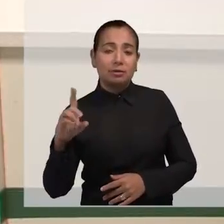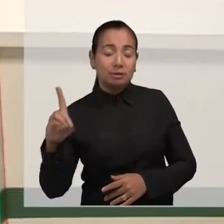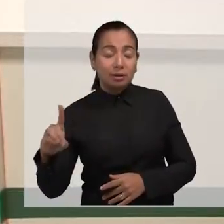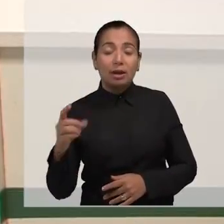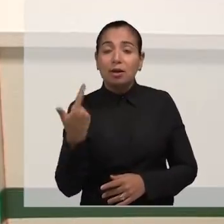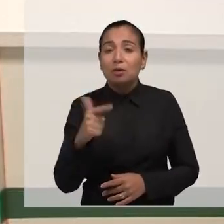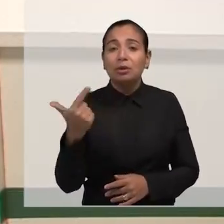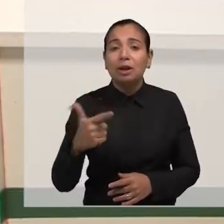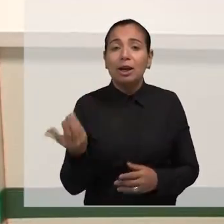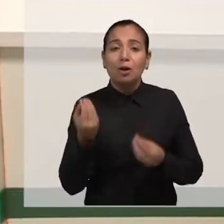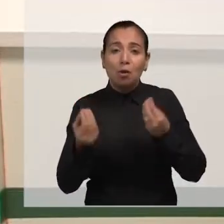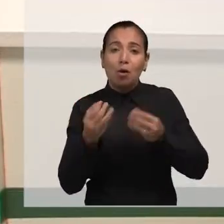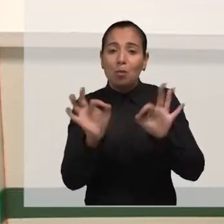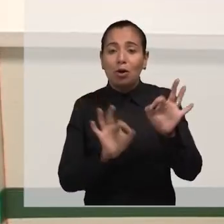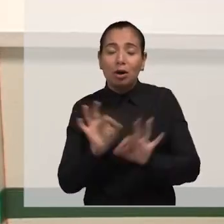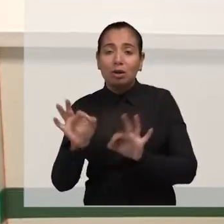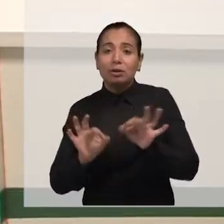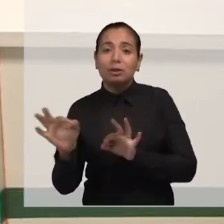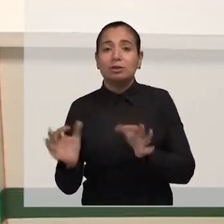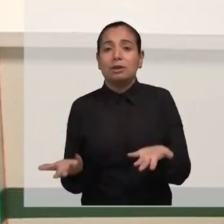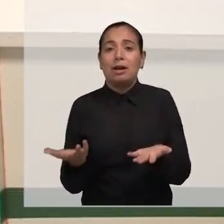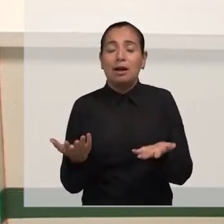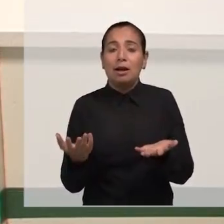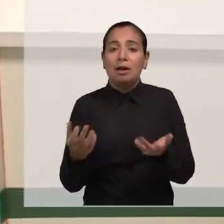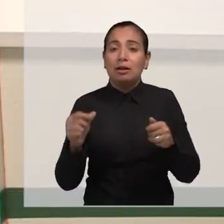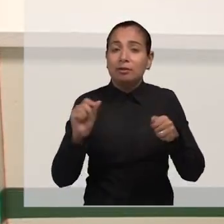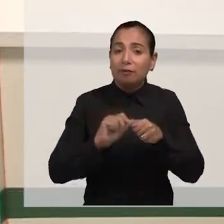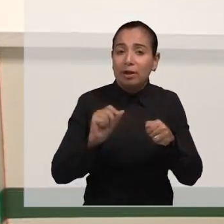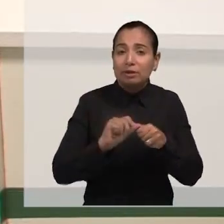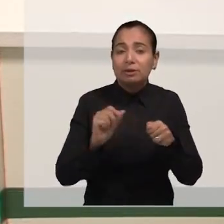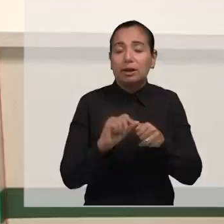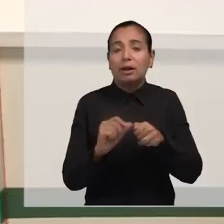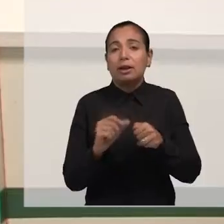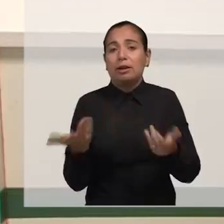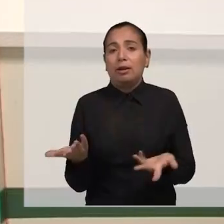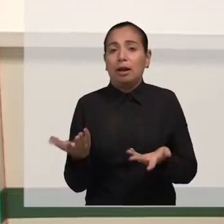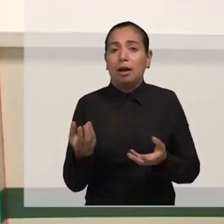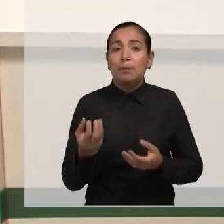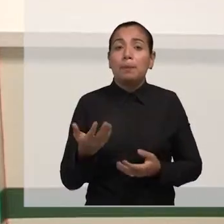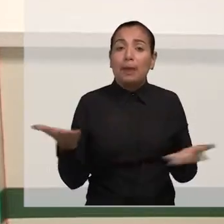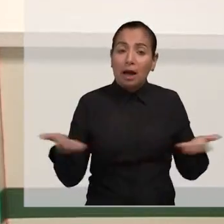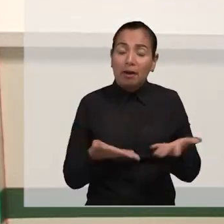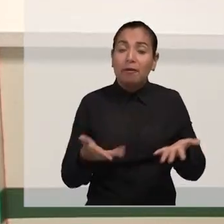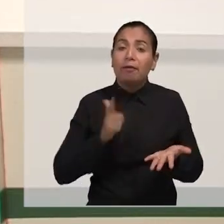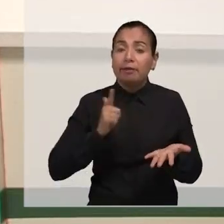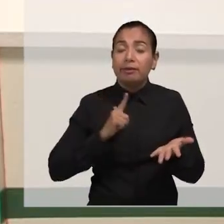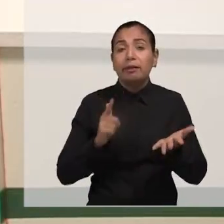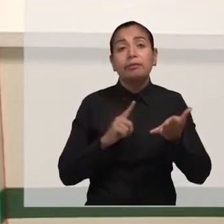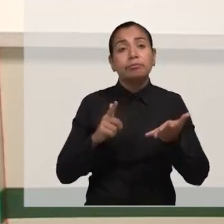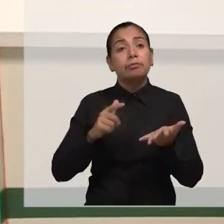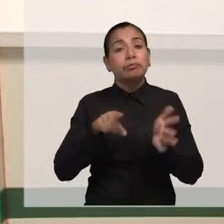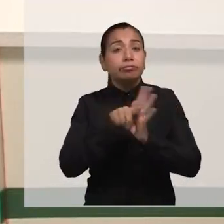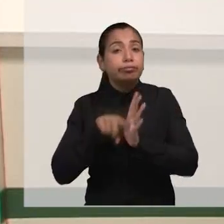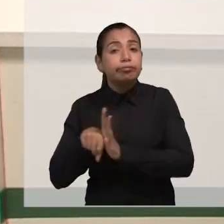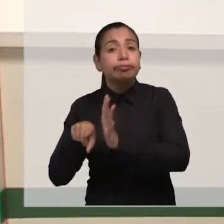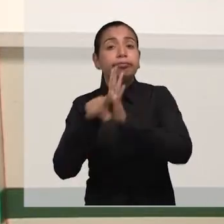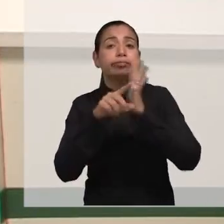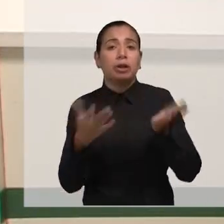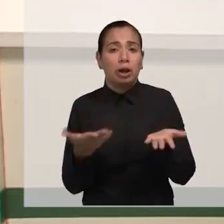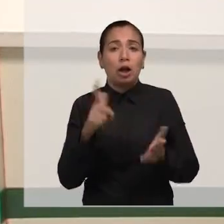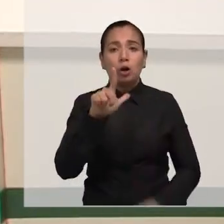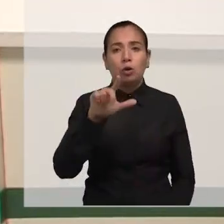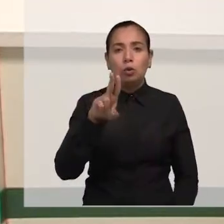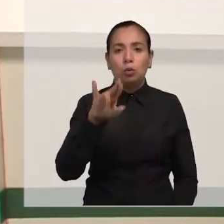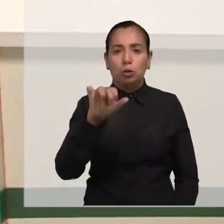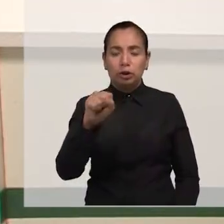E agora tem um problema, porque o Geraldo Alckmin, quando o capitão disse que não votaria no Alckmin, o